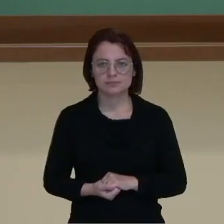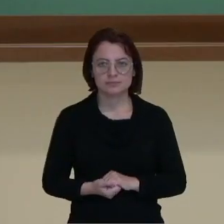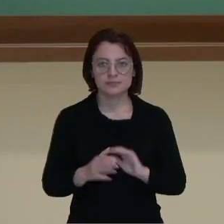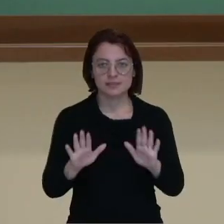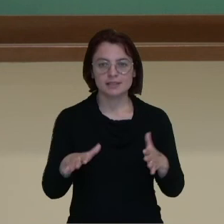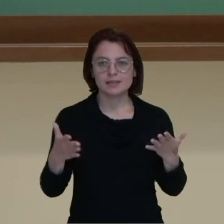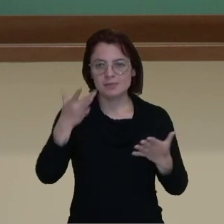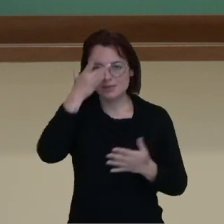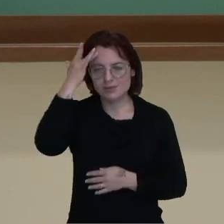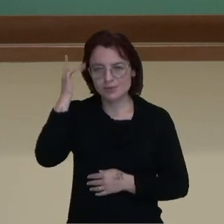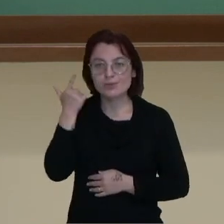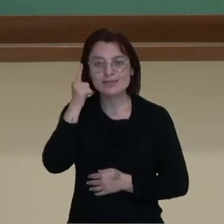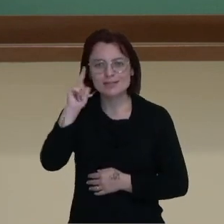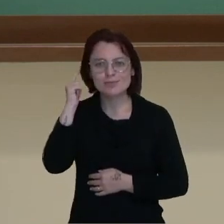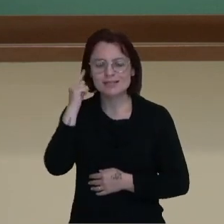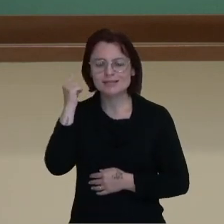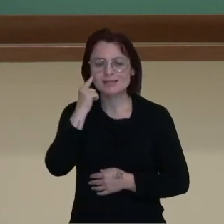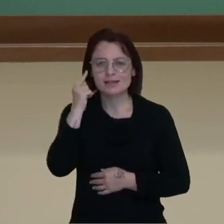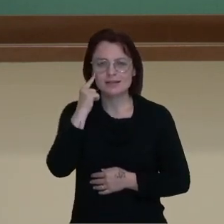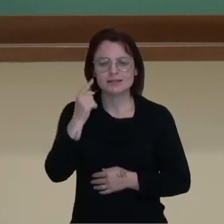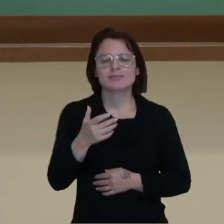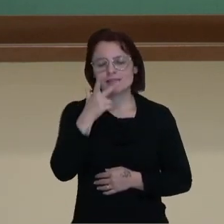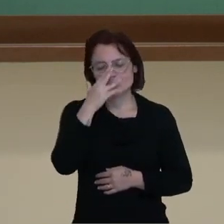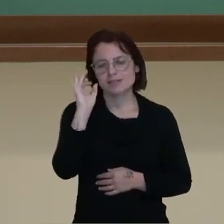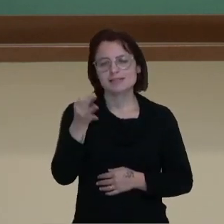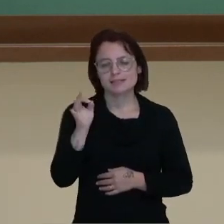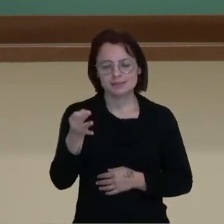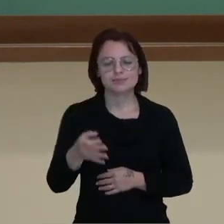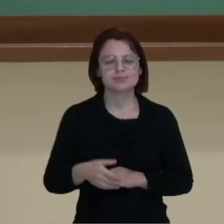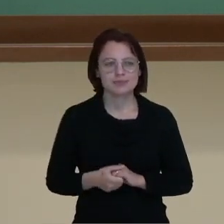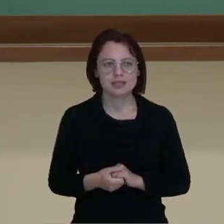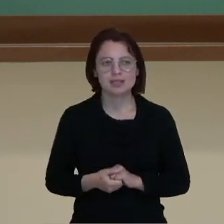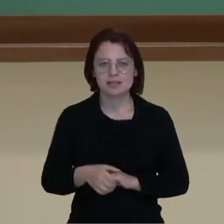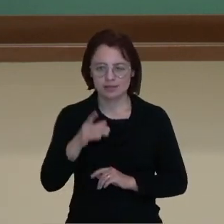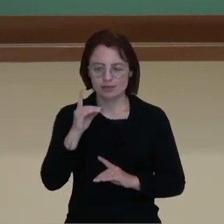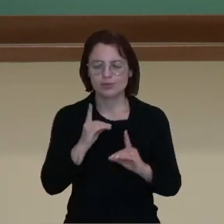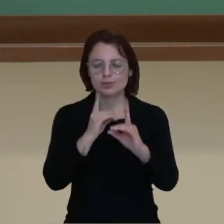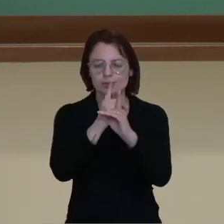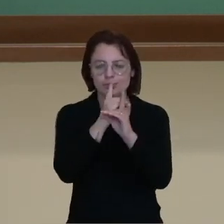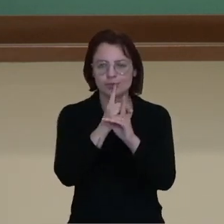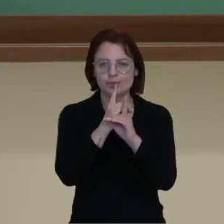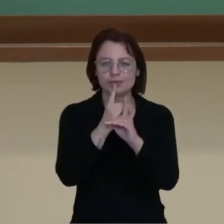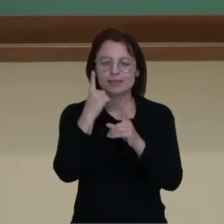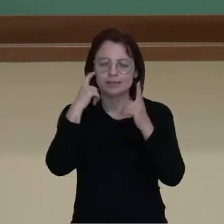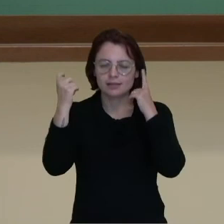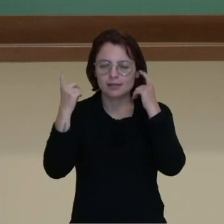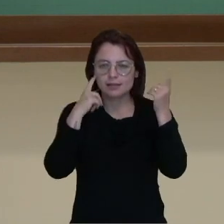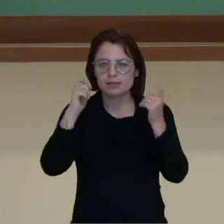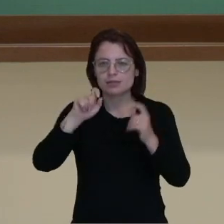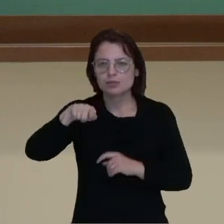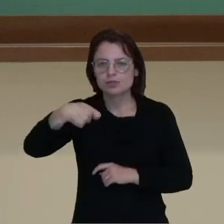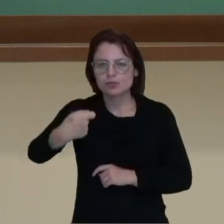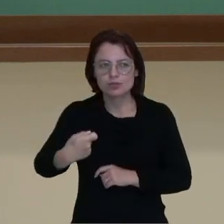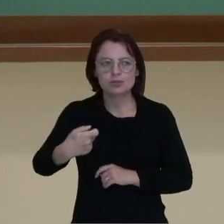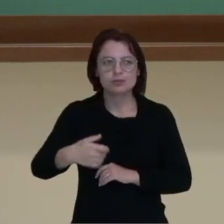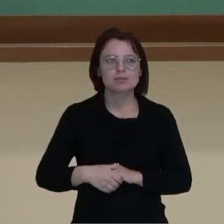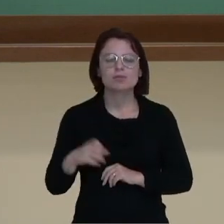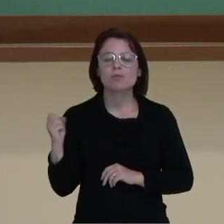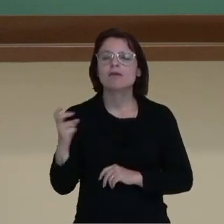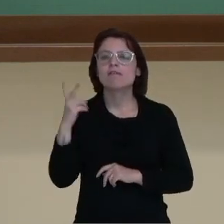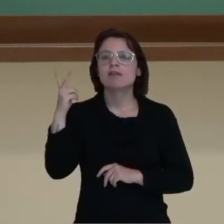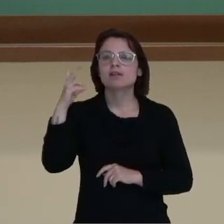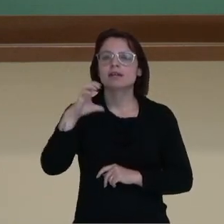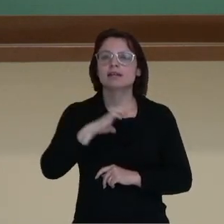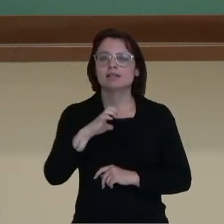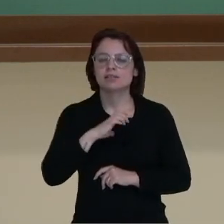E aí, pessoal, conseguiram pensar? Eu tenho certeza que você chegou aí em algumas ideias sobre quais valores